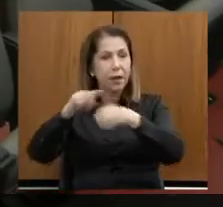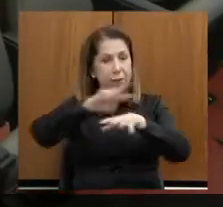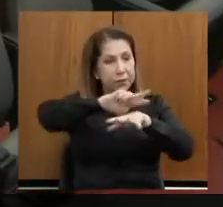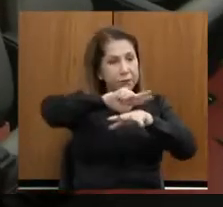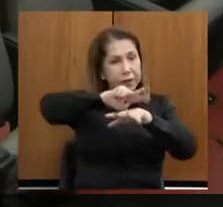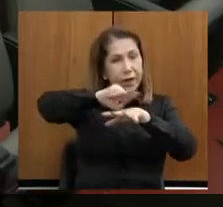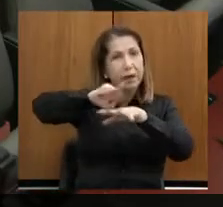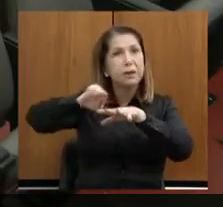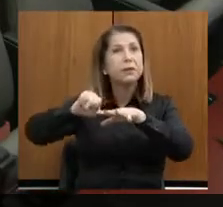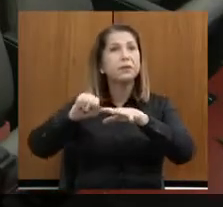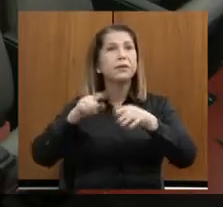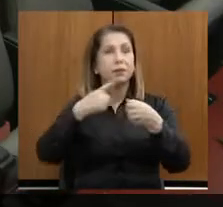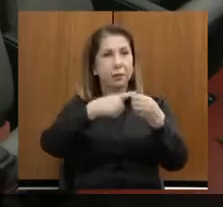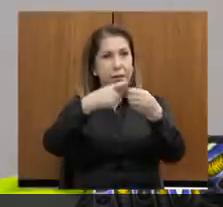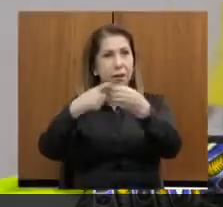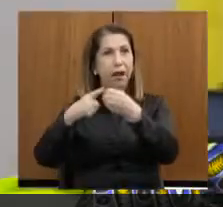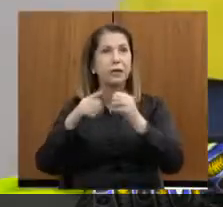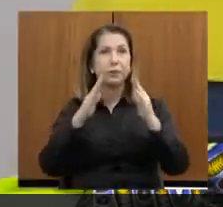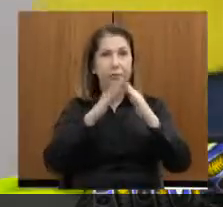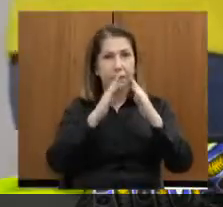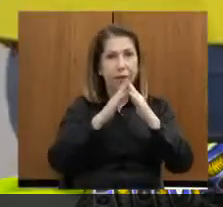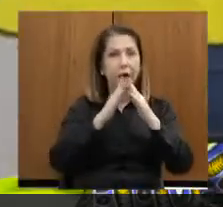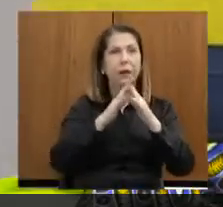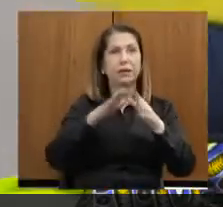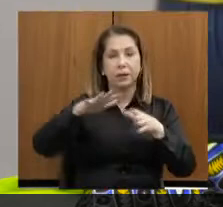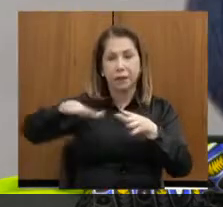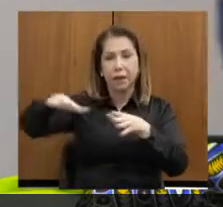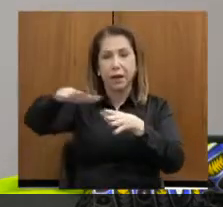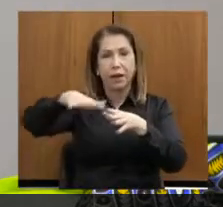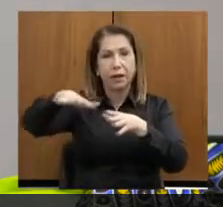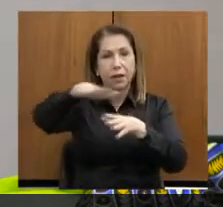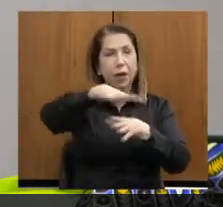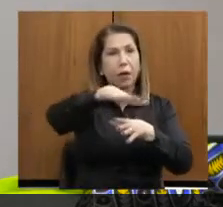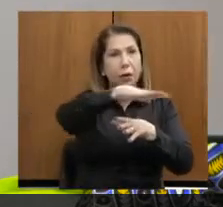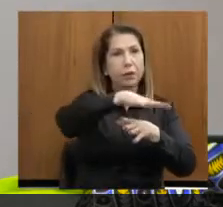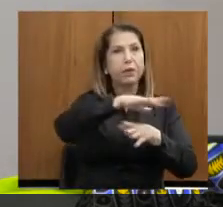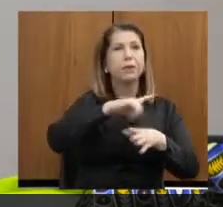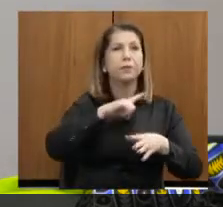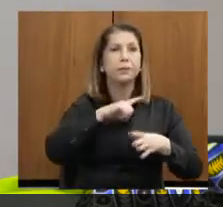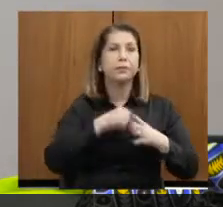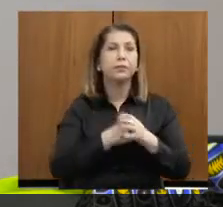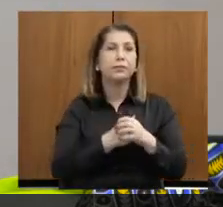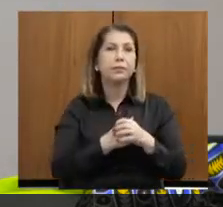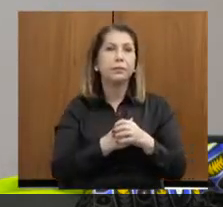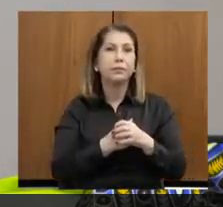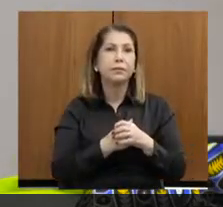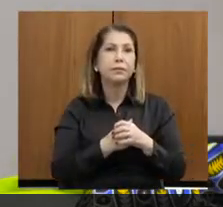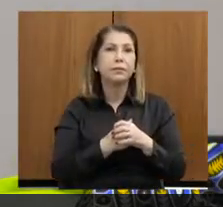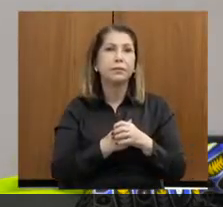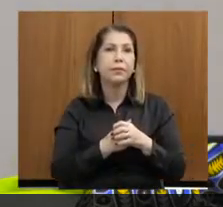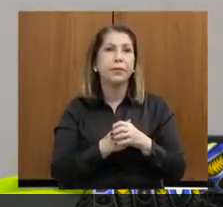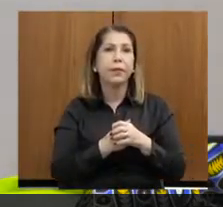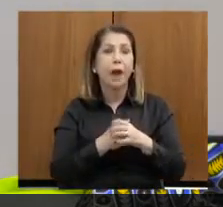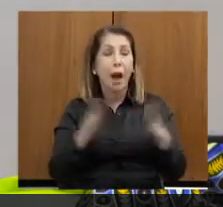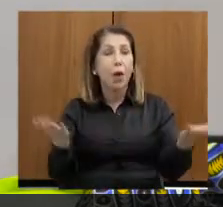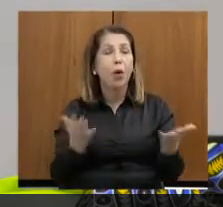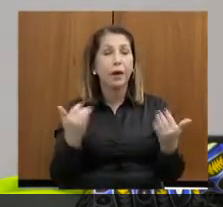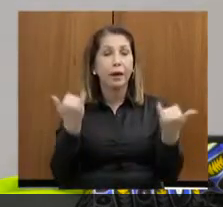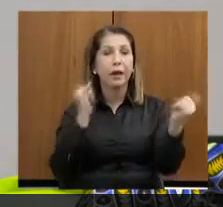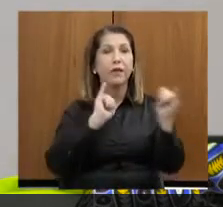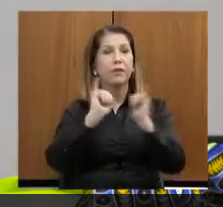várias outras casas comunidades de resistência estão mais